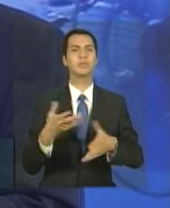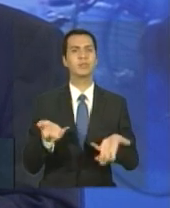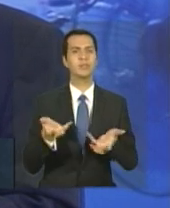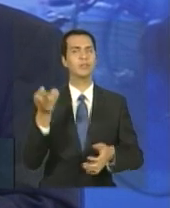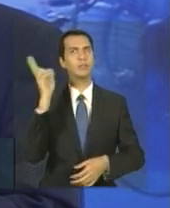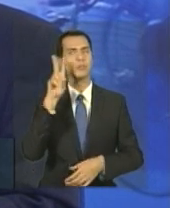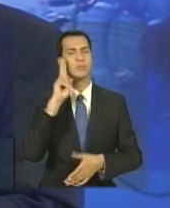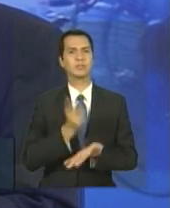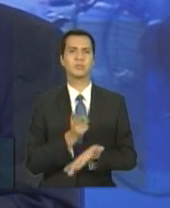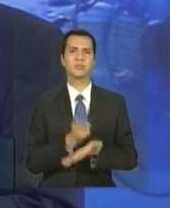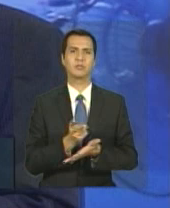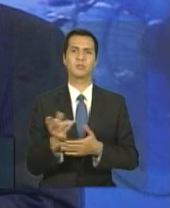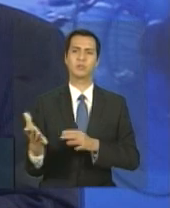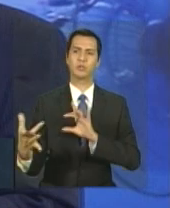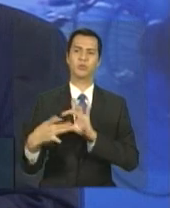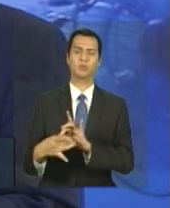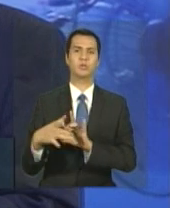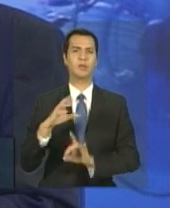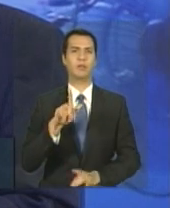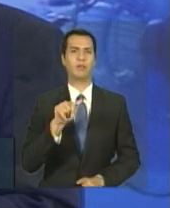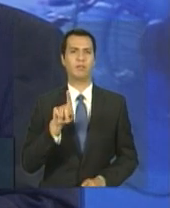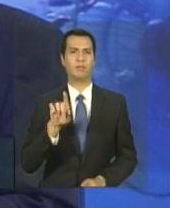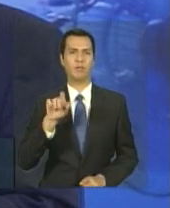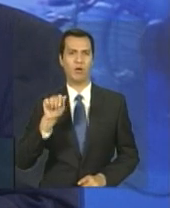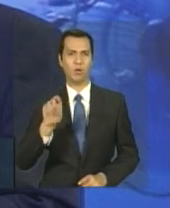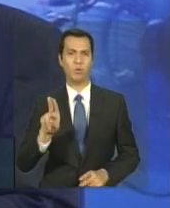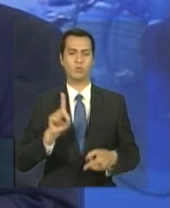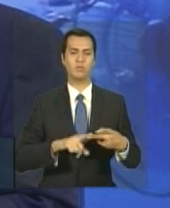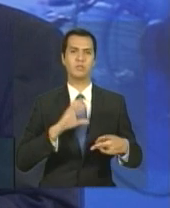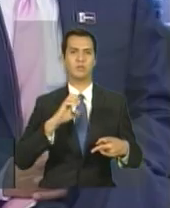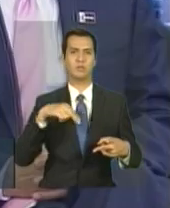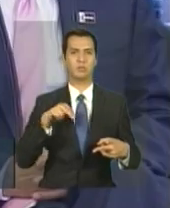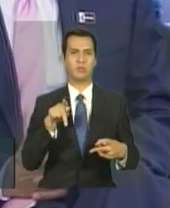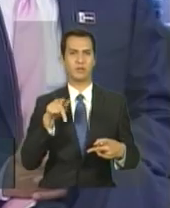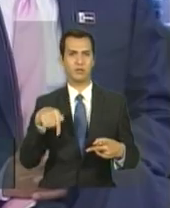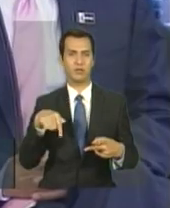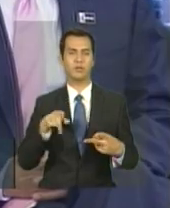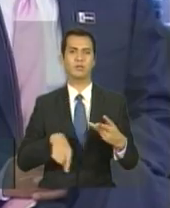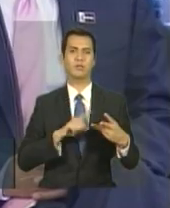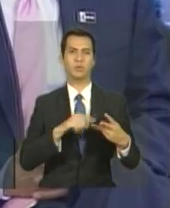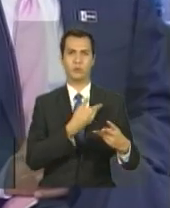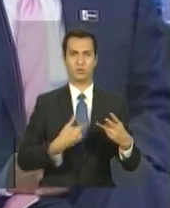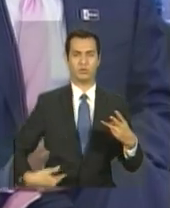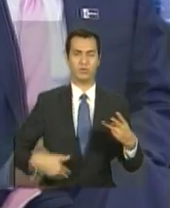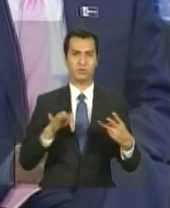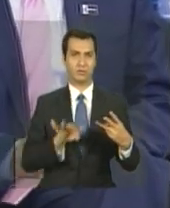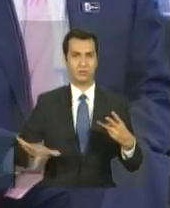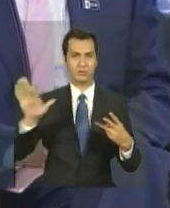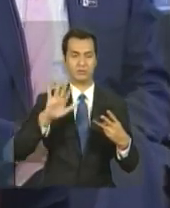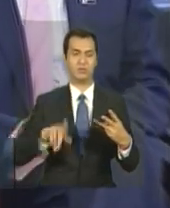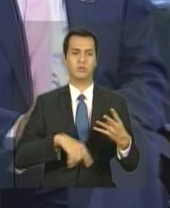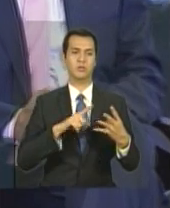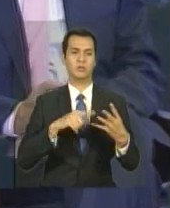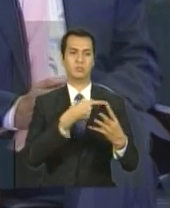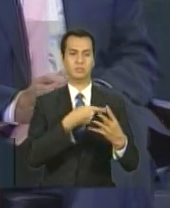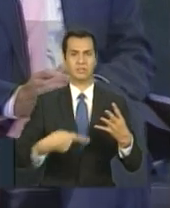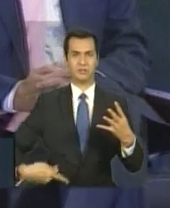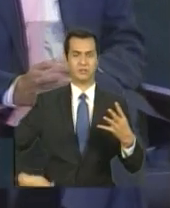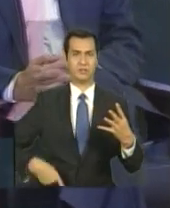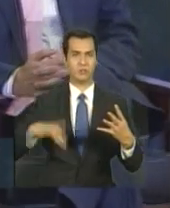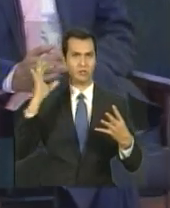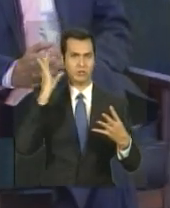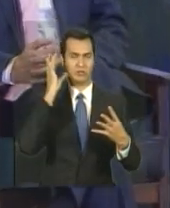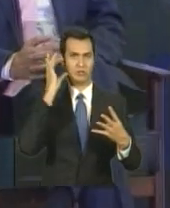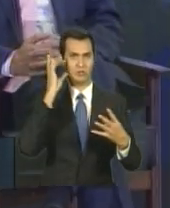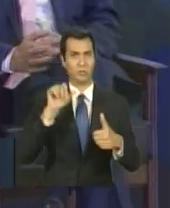aventura, a Gerdau, o CNPq, o Governo Federal, a presidenta que nos honra pela primeira vez